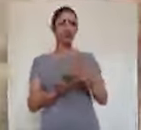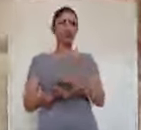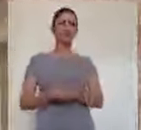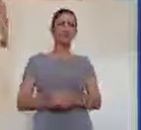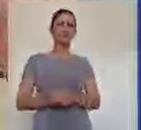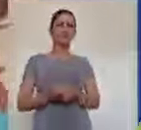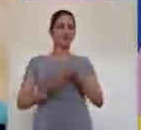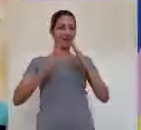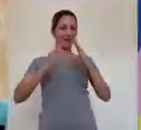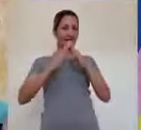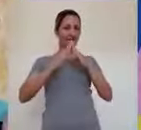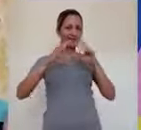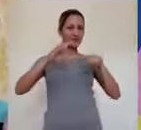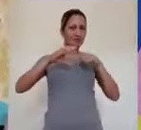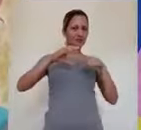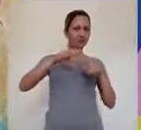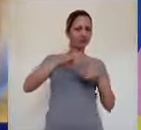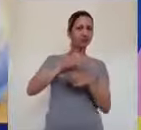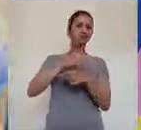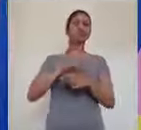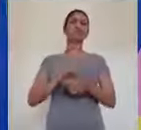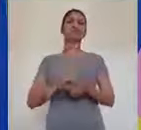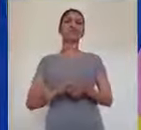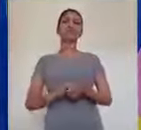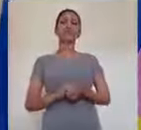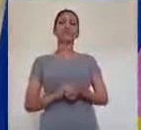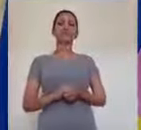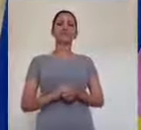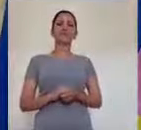a casinha do trator